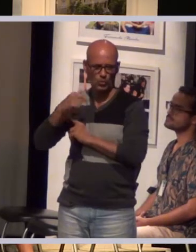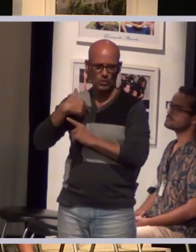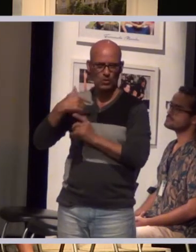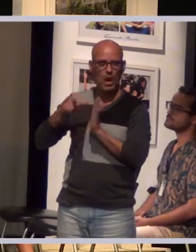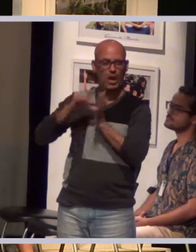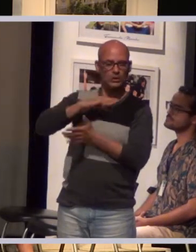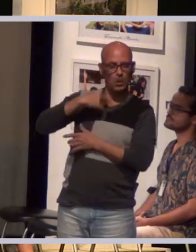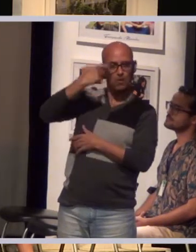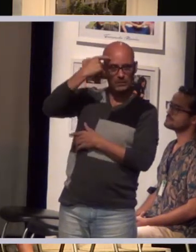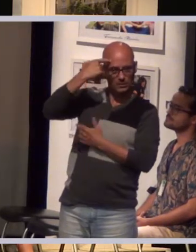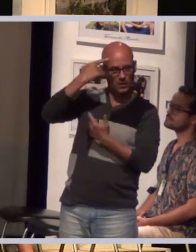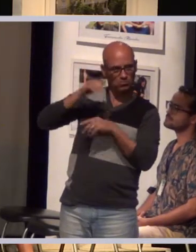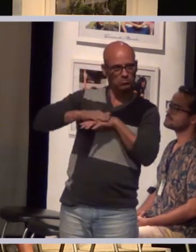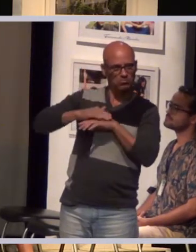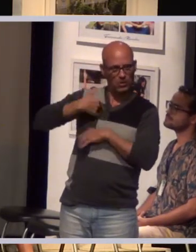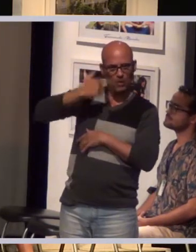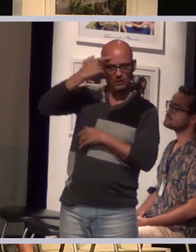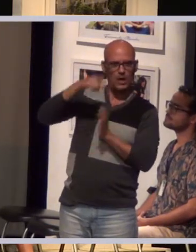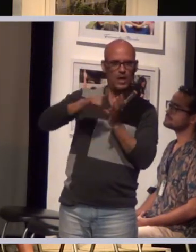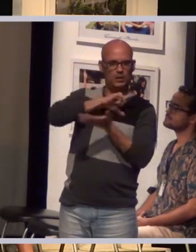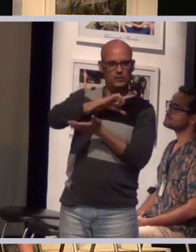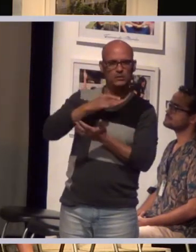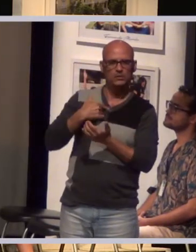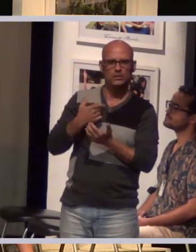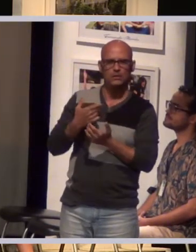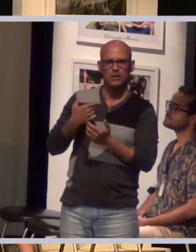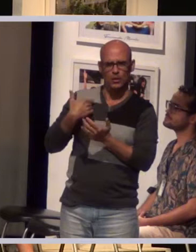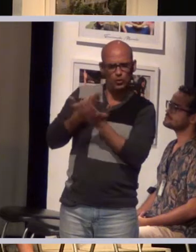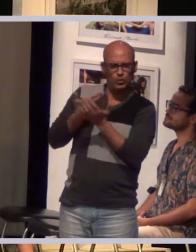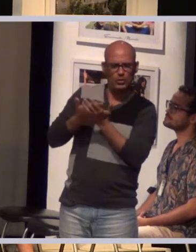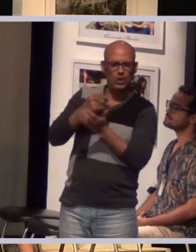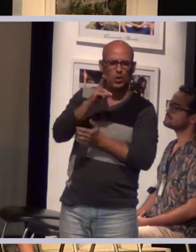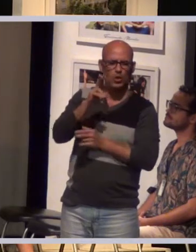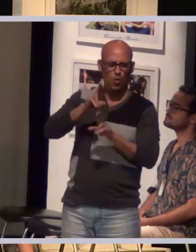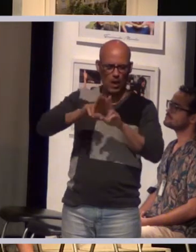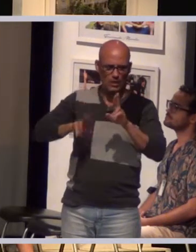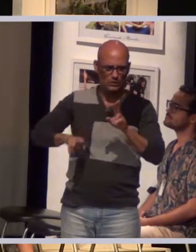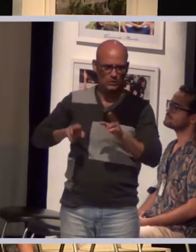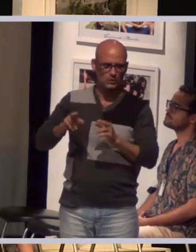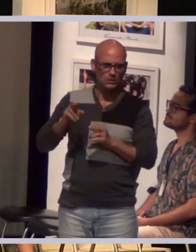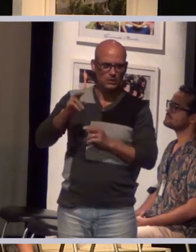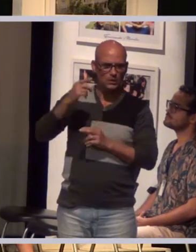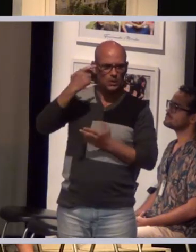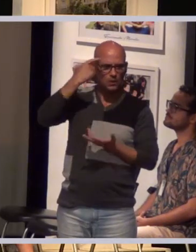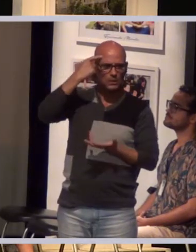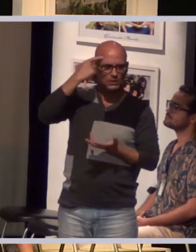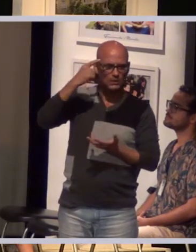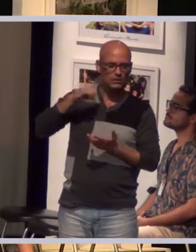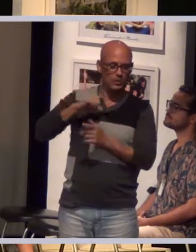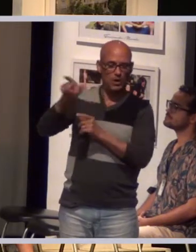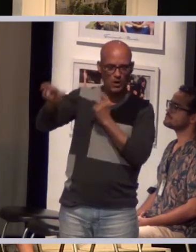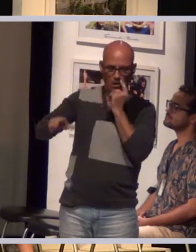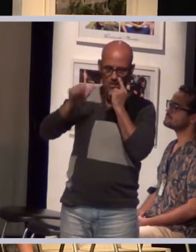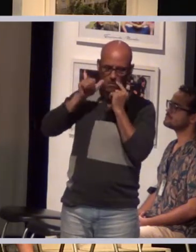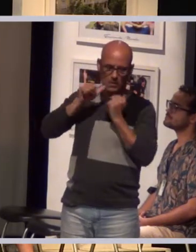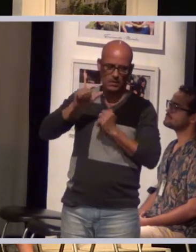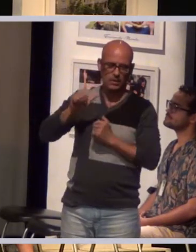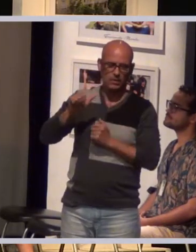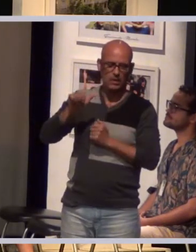tive esse mito, eu estudei na UERJ, tinha uma aluna que era